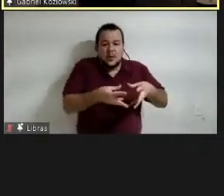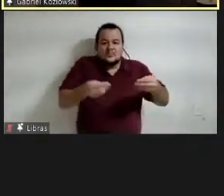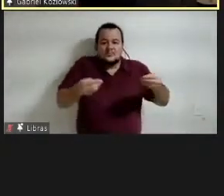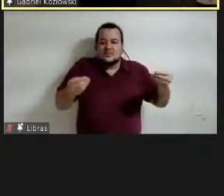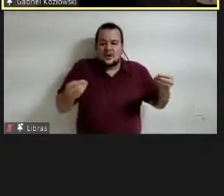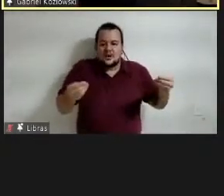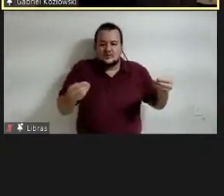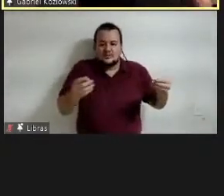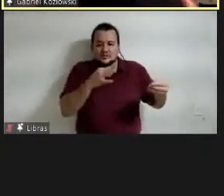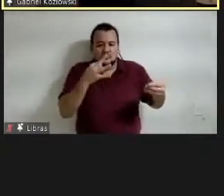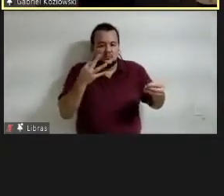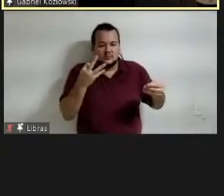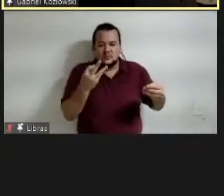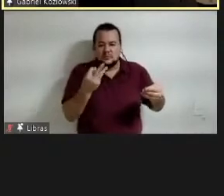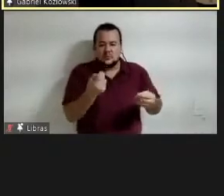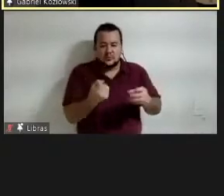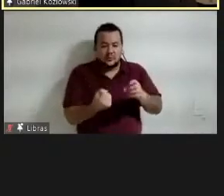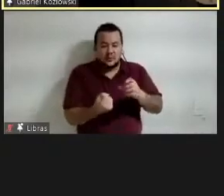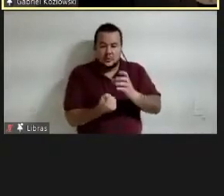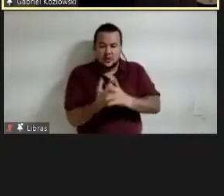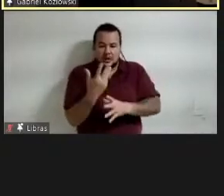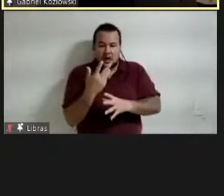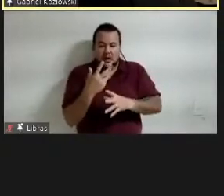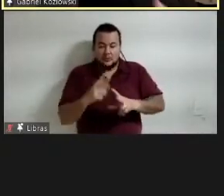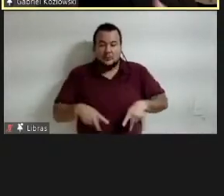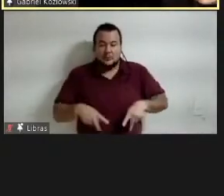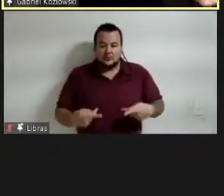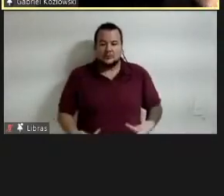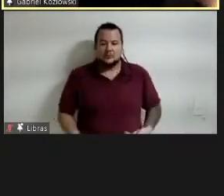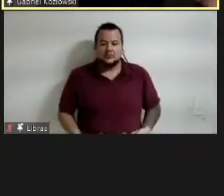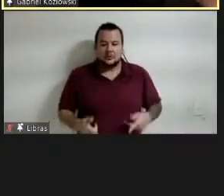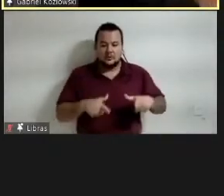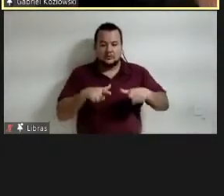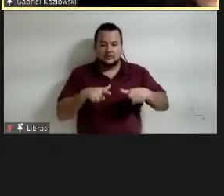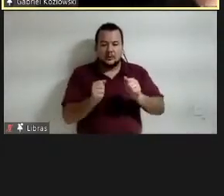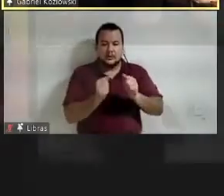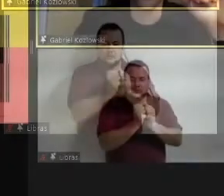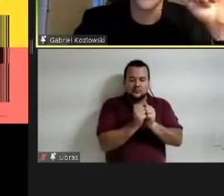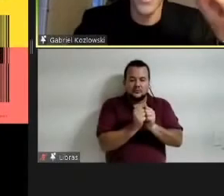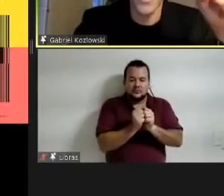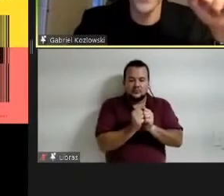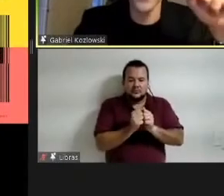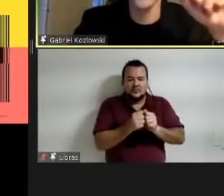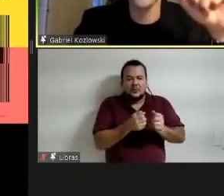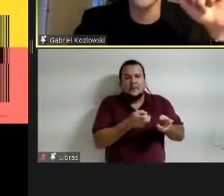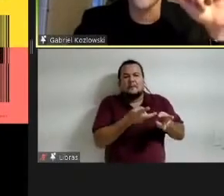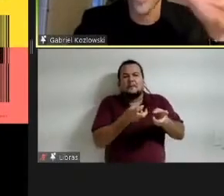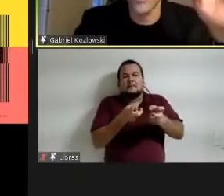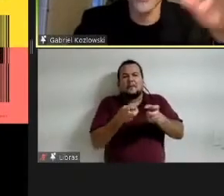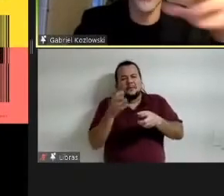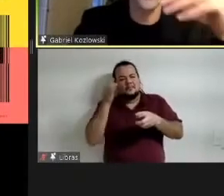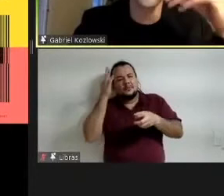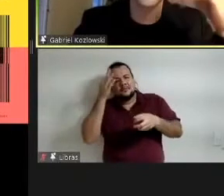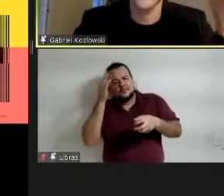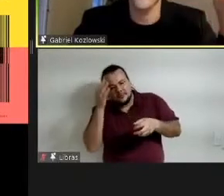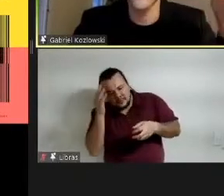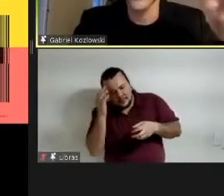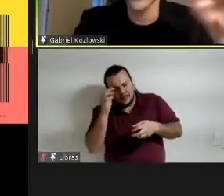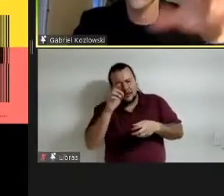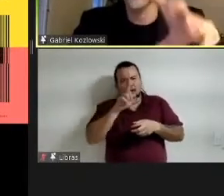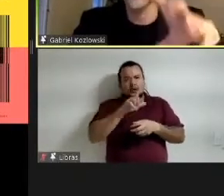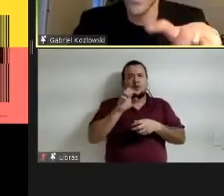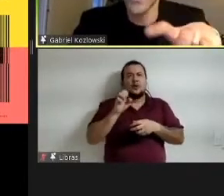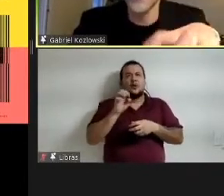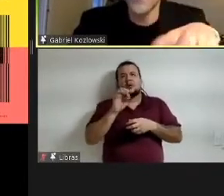produzida pelo homem e a serviço dele. O que levou filósofos como Derrida, Sloterdijk, Latour